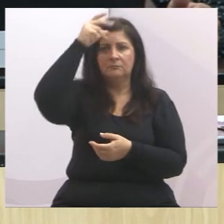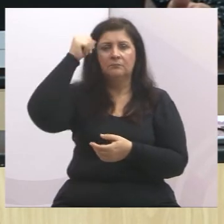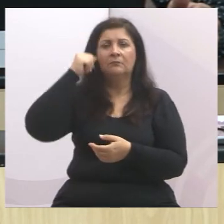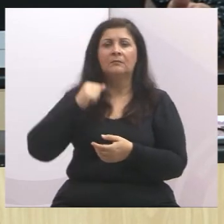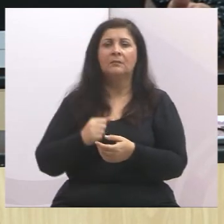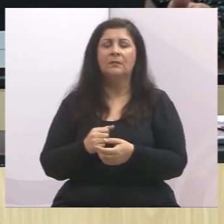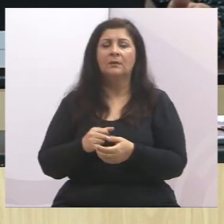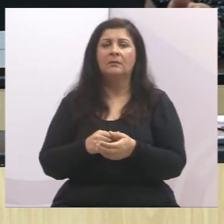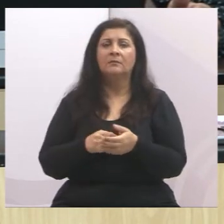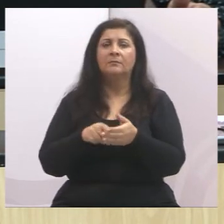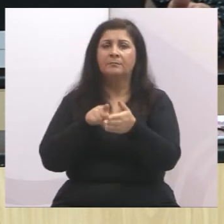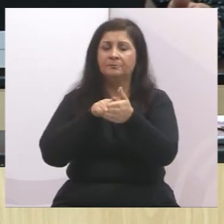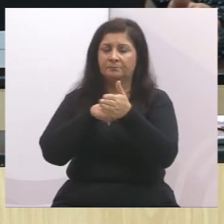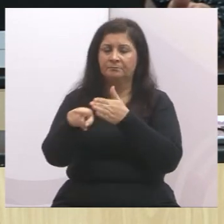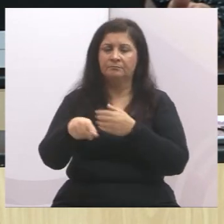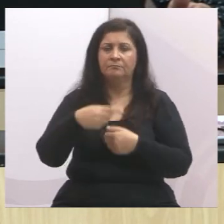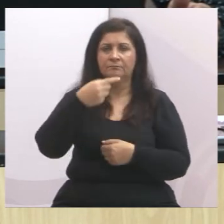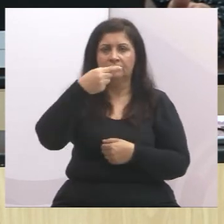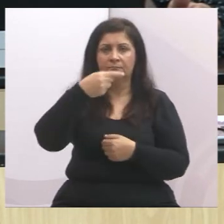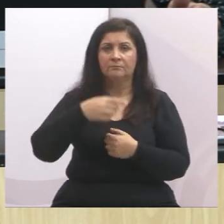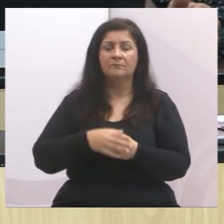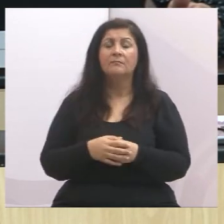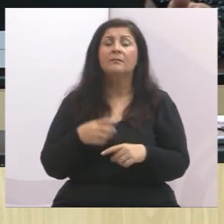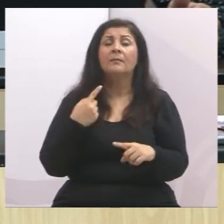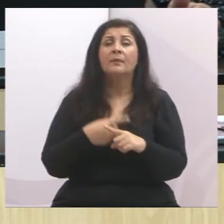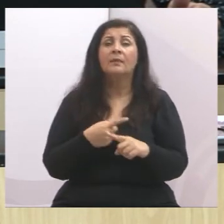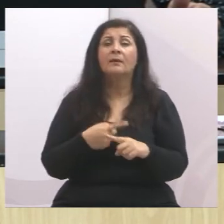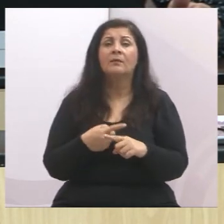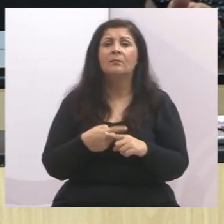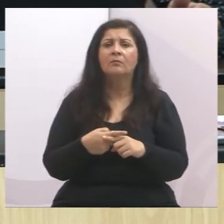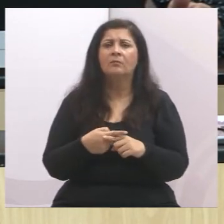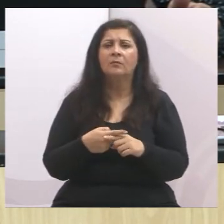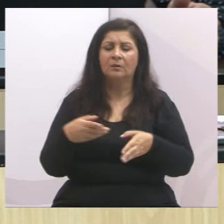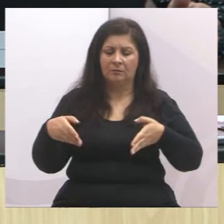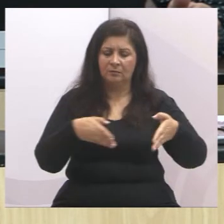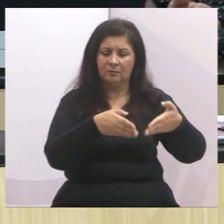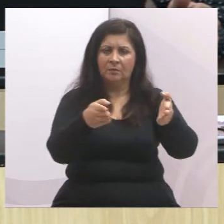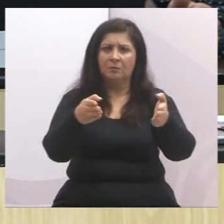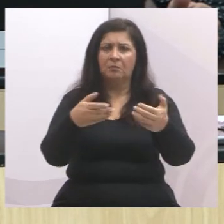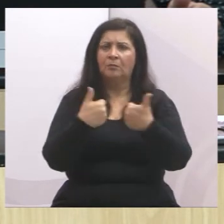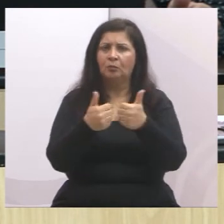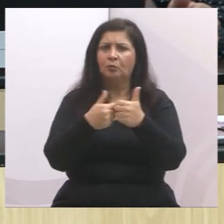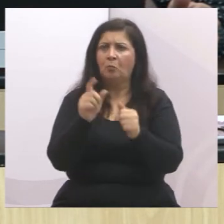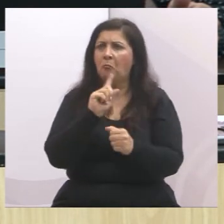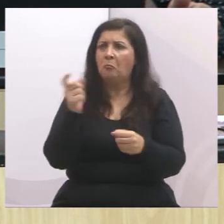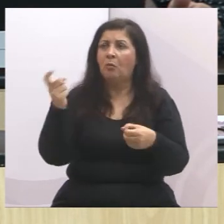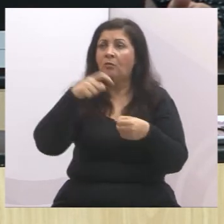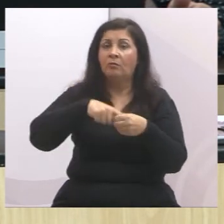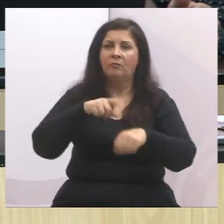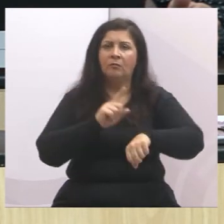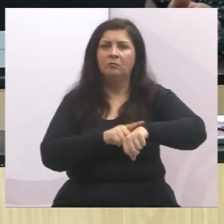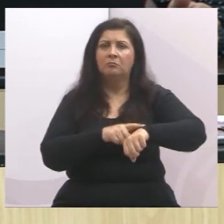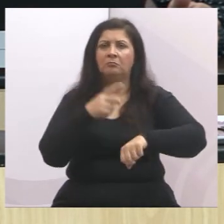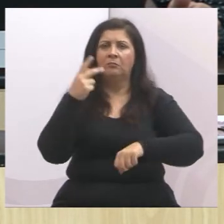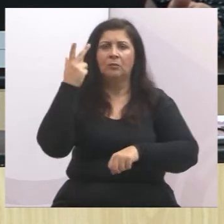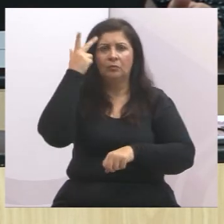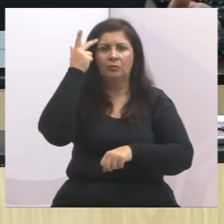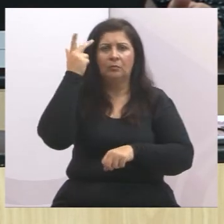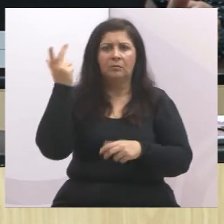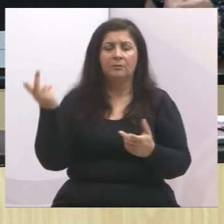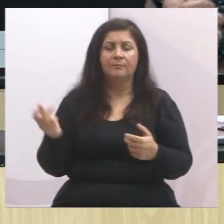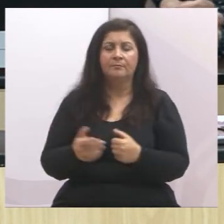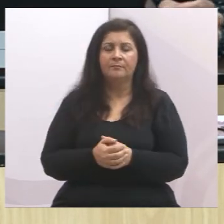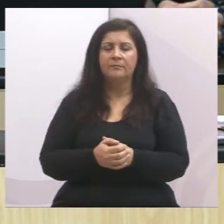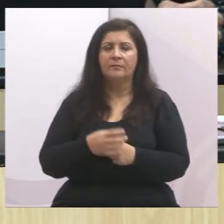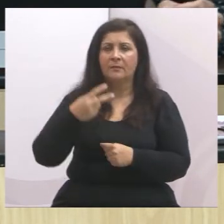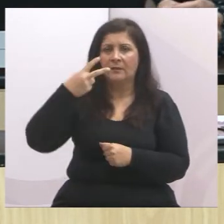seguinte pedido de informações. Primeiro, por qual motivo os itinerários dos ônibus ainda não voltaram com os seus horários normais? Segundo,